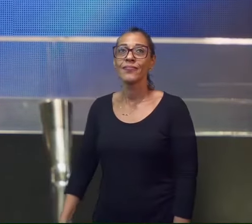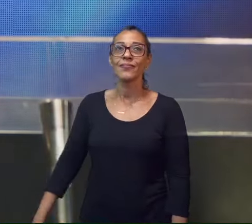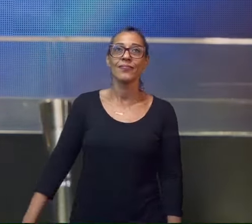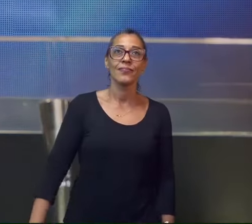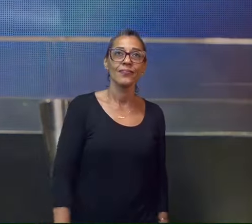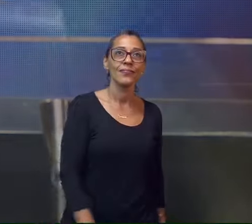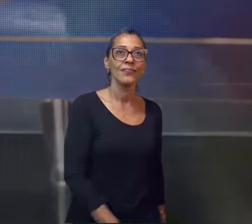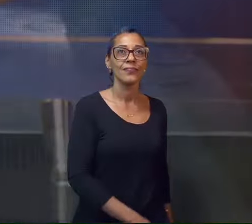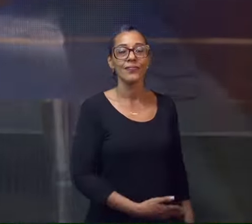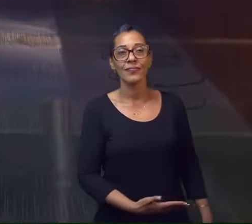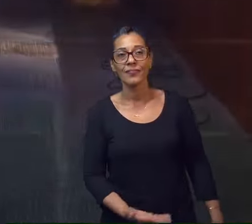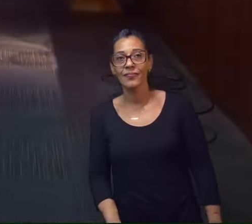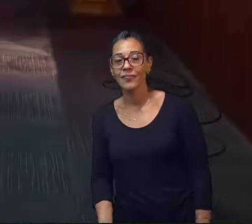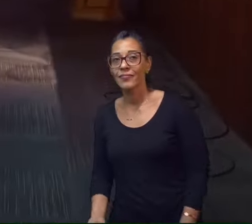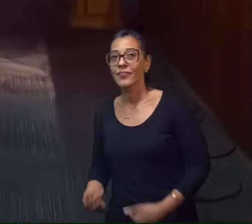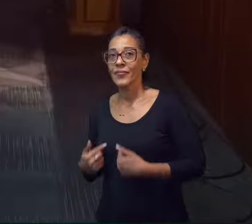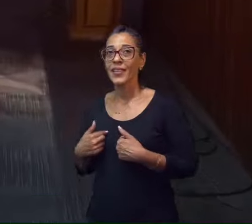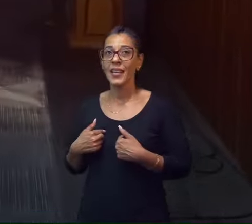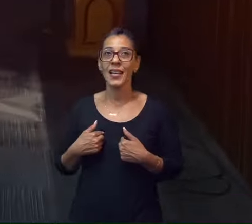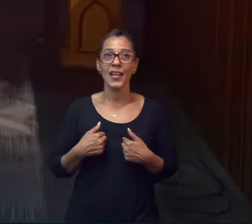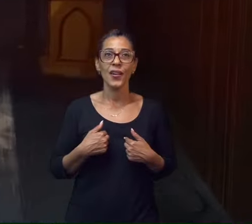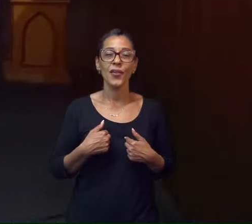isso meti